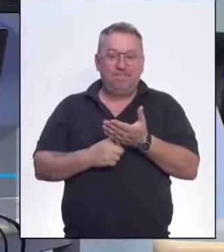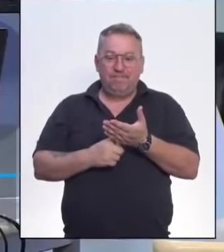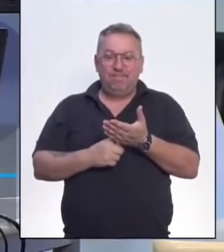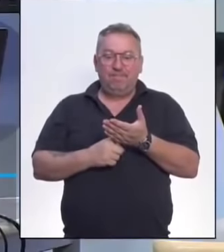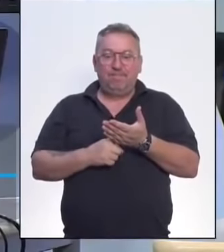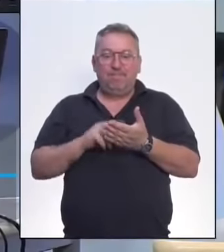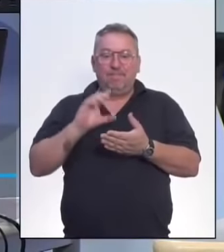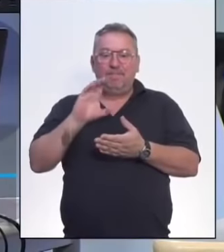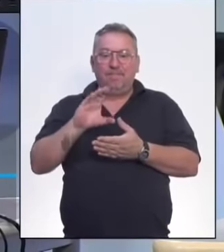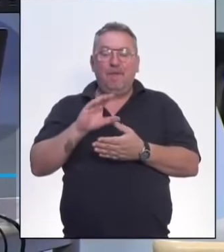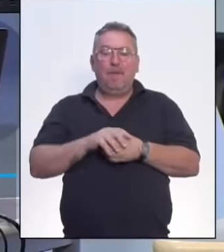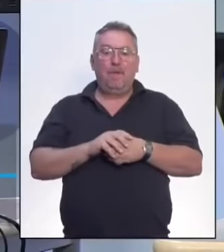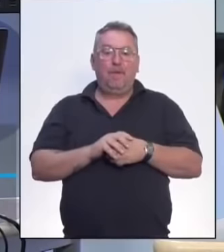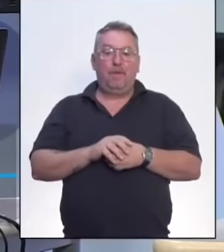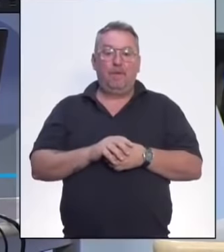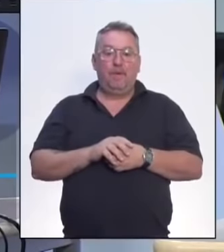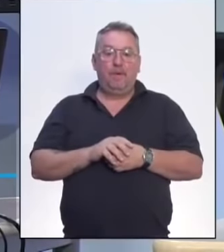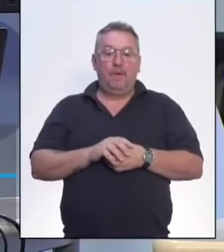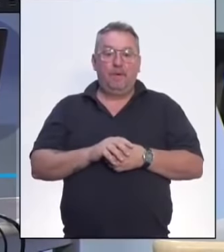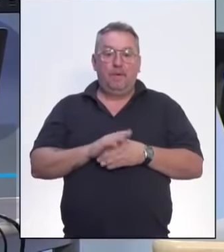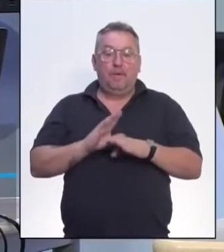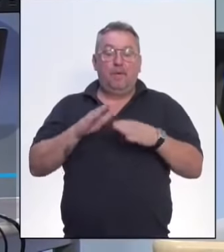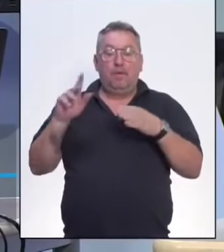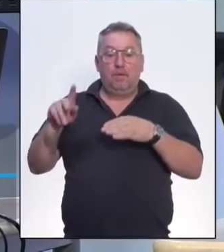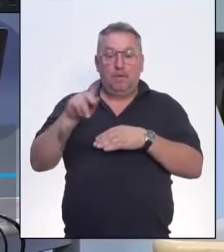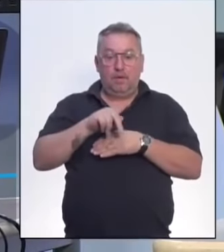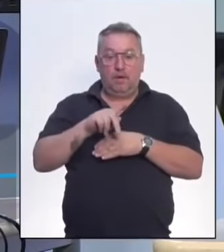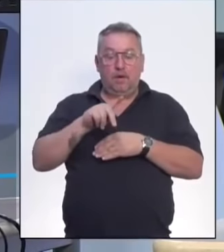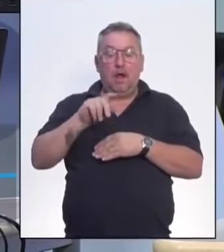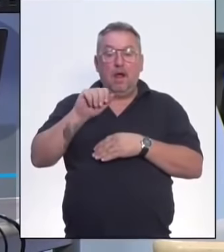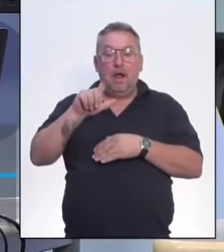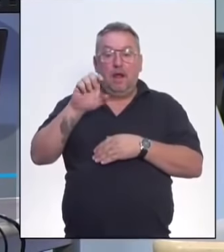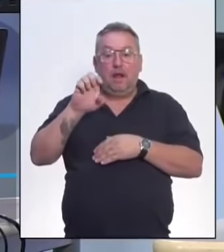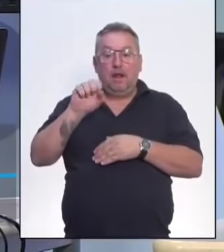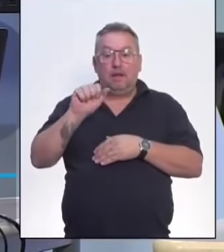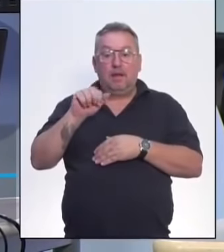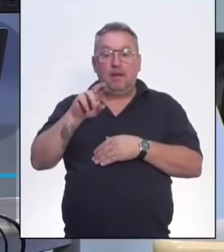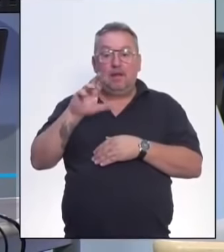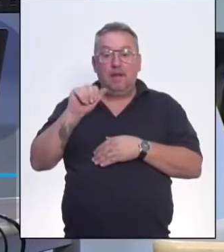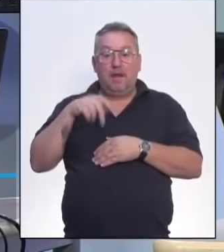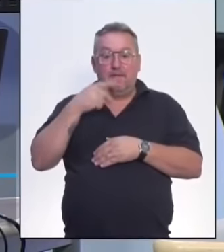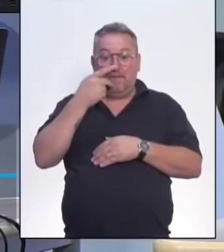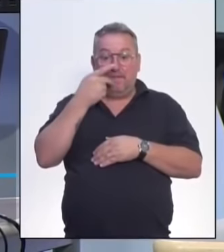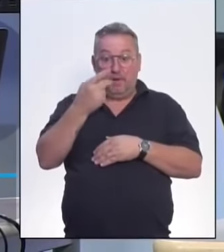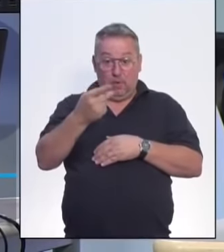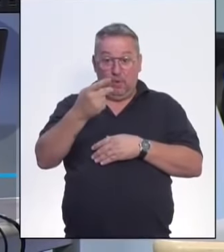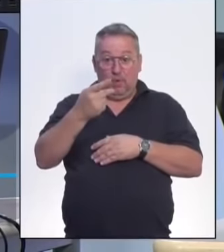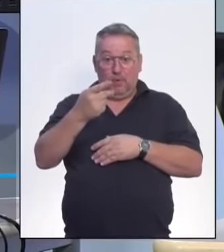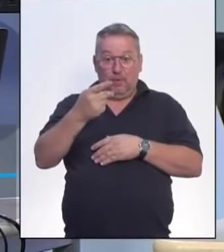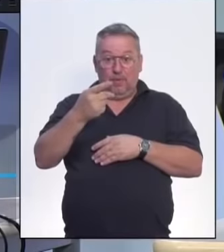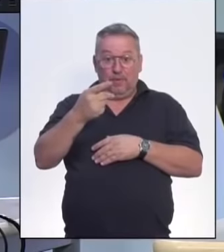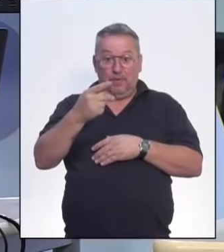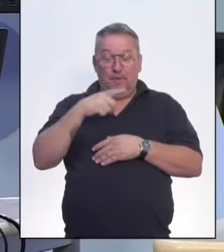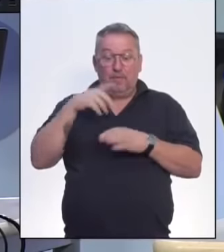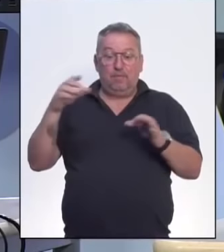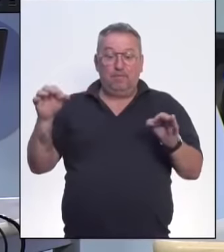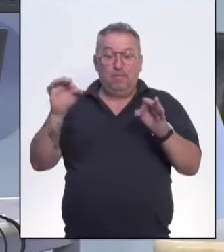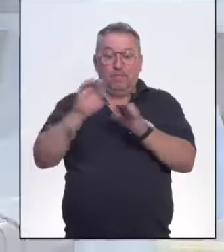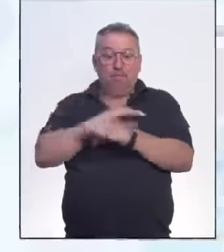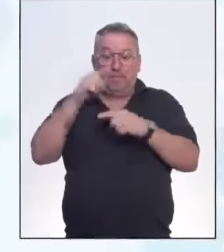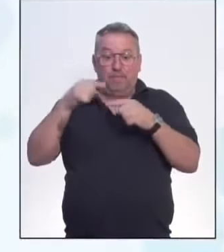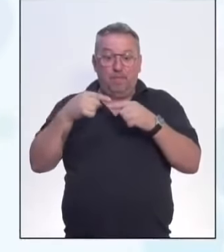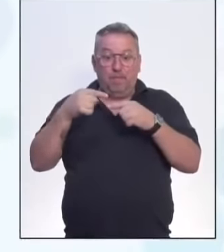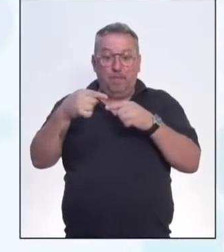é isso, gente, tá bom? Como a professora Alessandra falou, a gente essa semana encerra aí